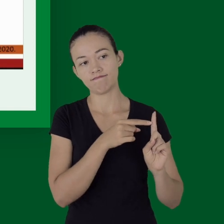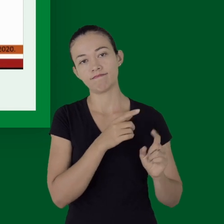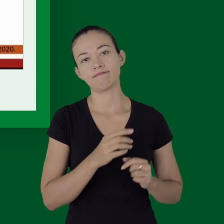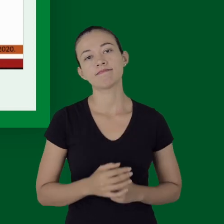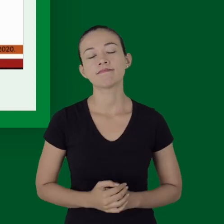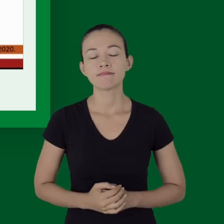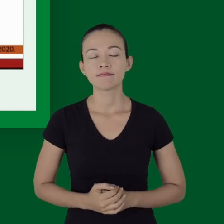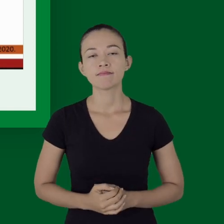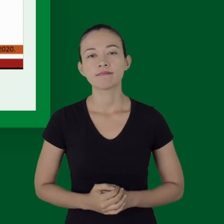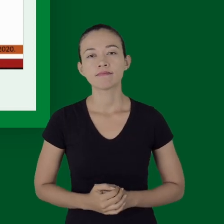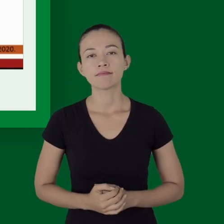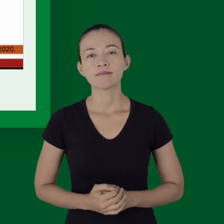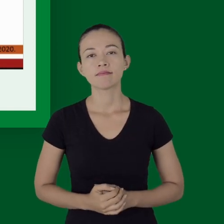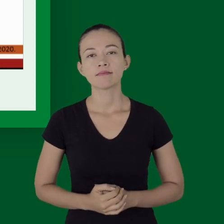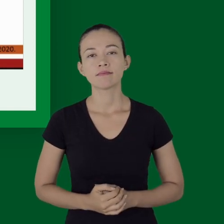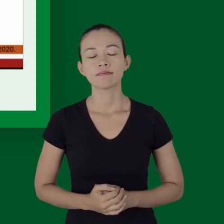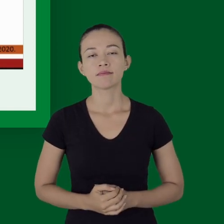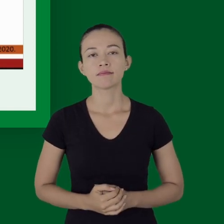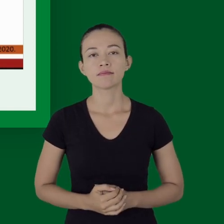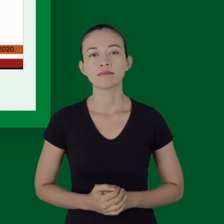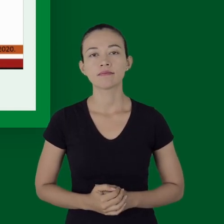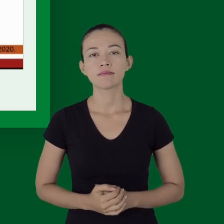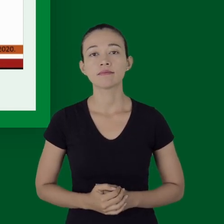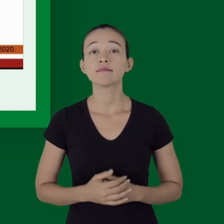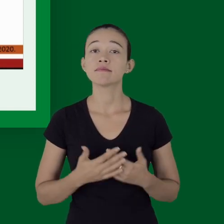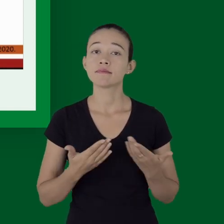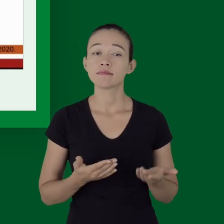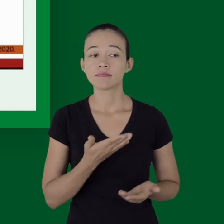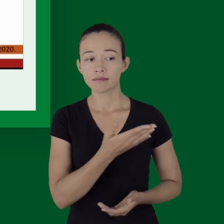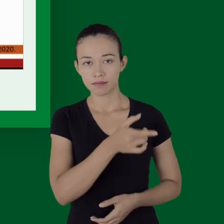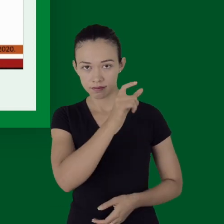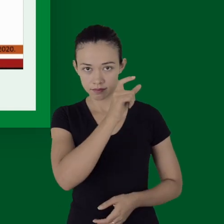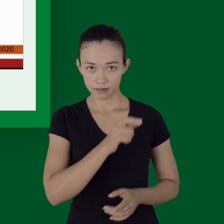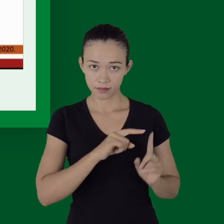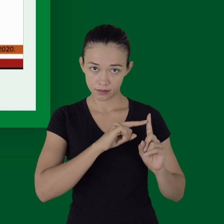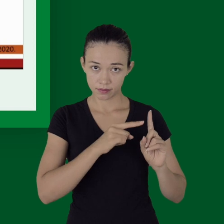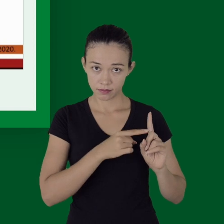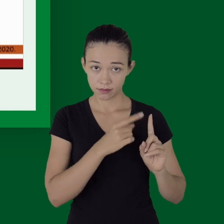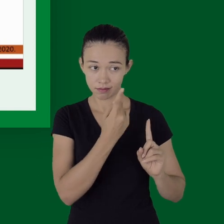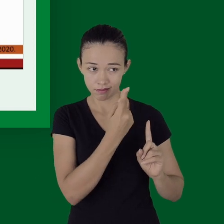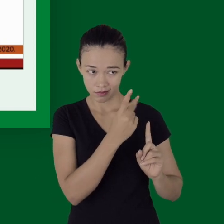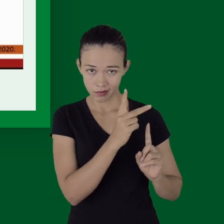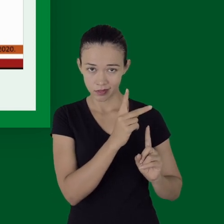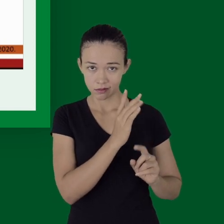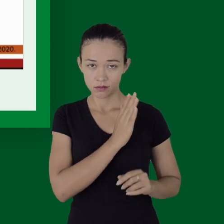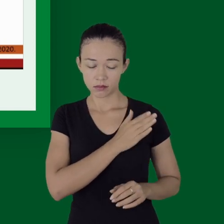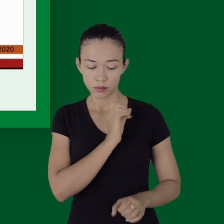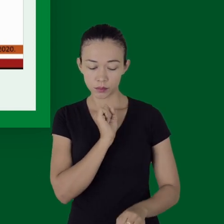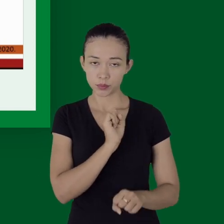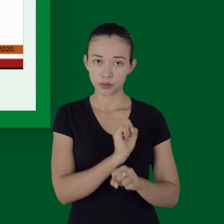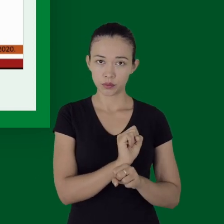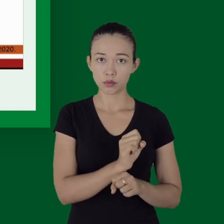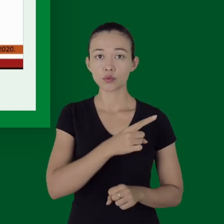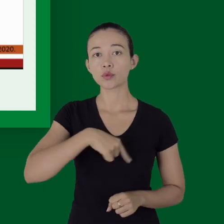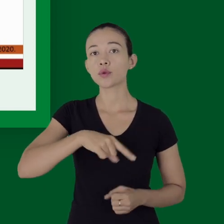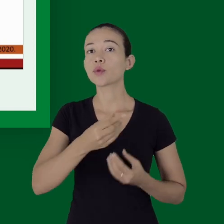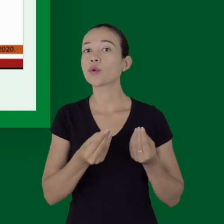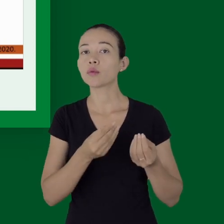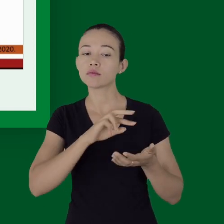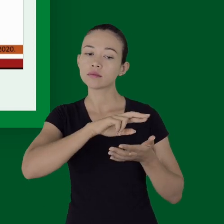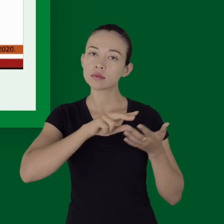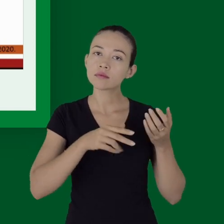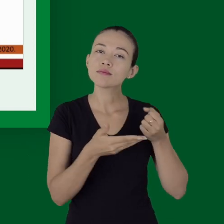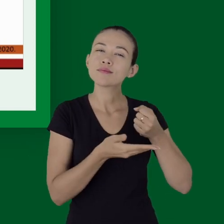específica. Eu vou tentar falar sobre as peculiaridades, né, da PCR da gestante. Então, assim, a gente, tendo uma PCR na